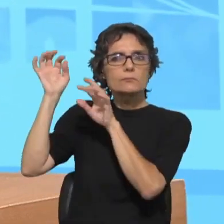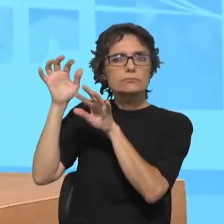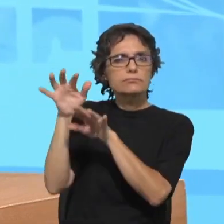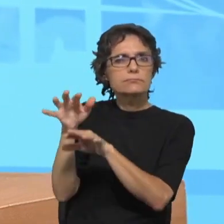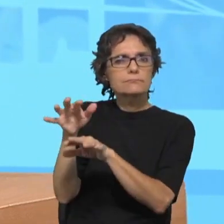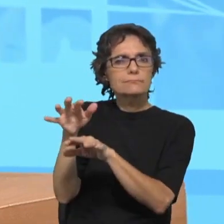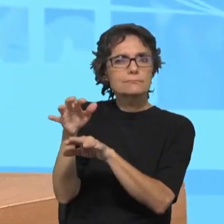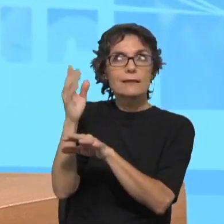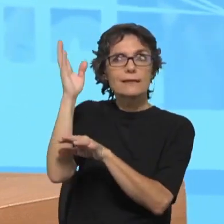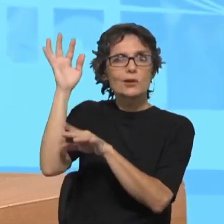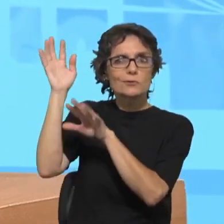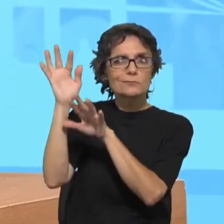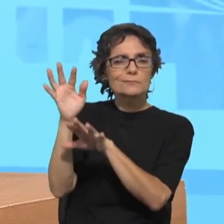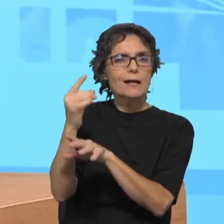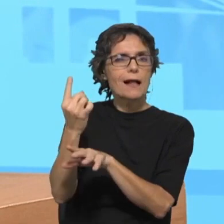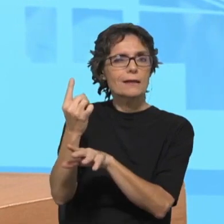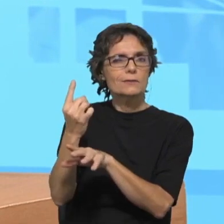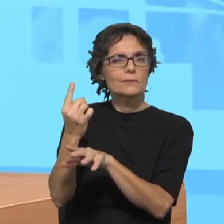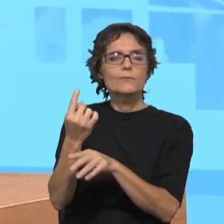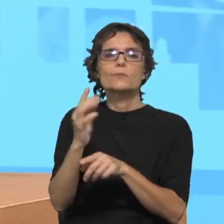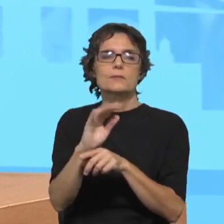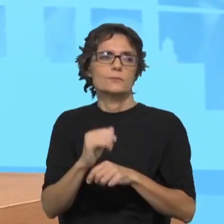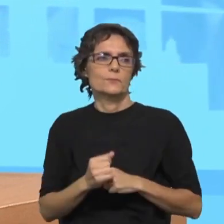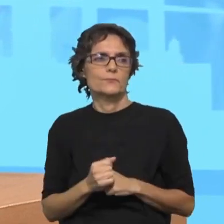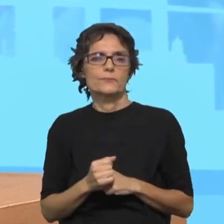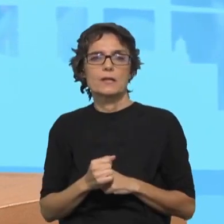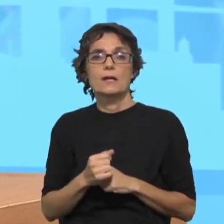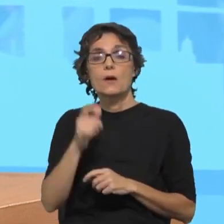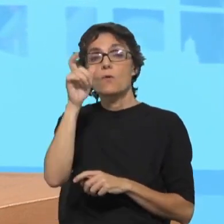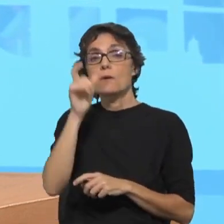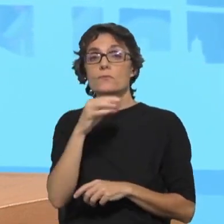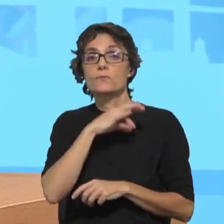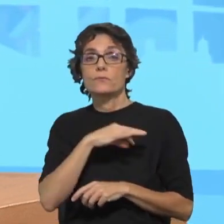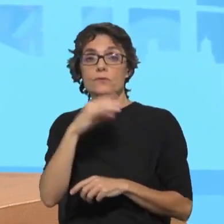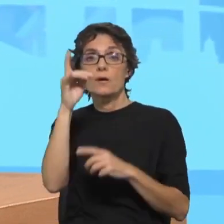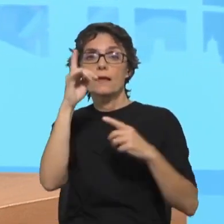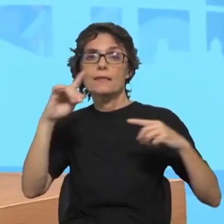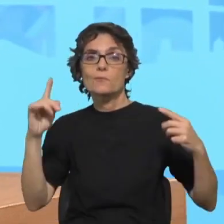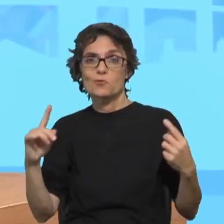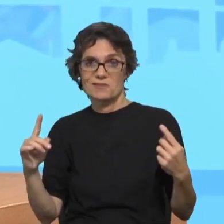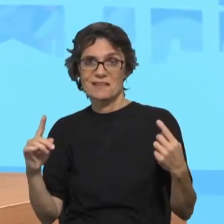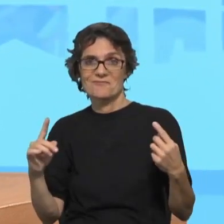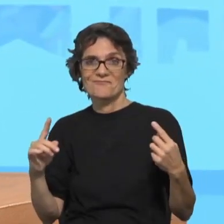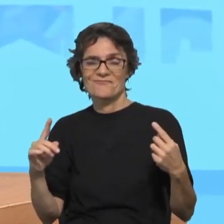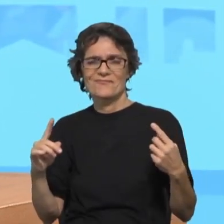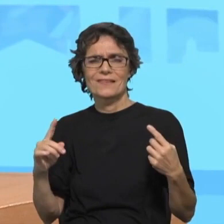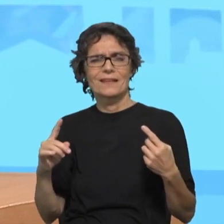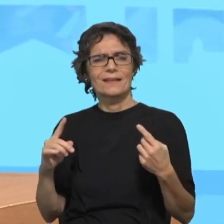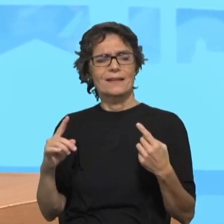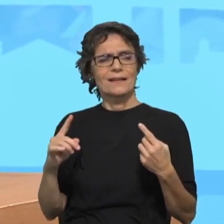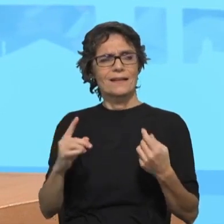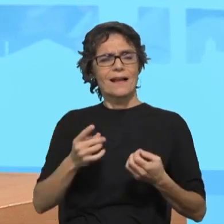como é que um músico transmite, e o que transmite é tocado por Deus